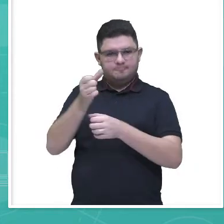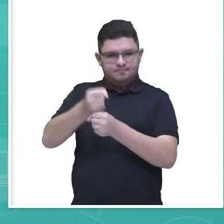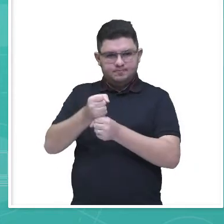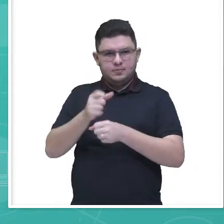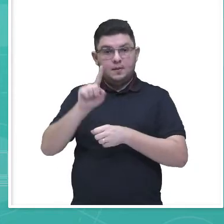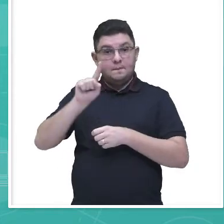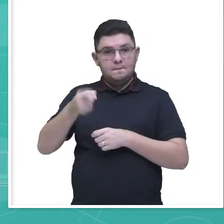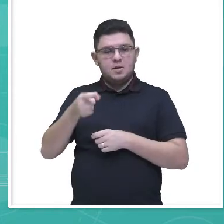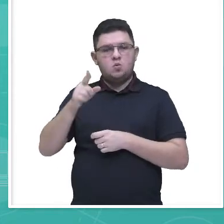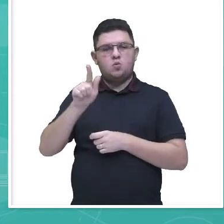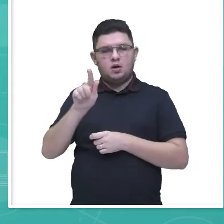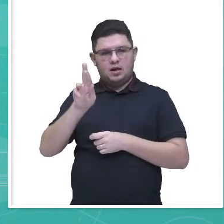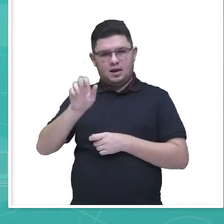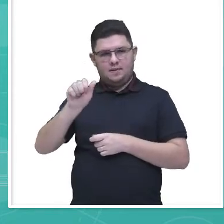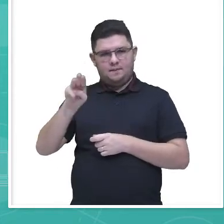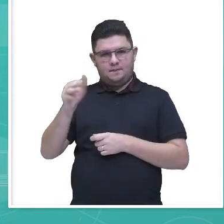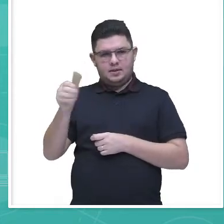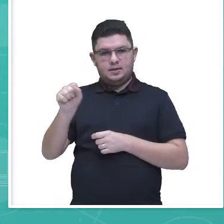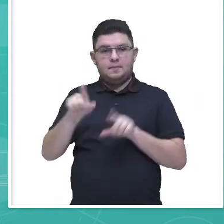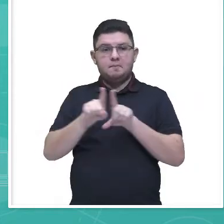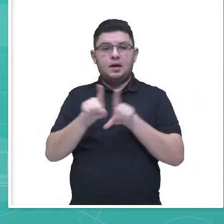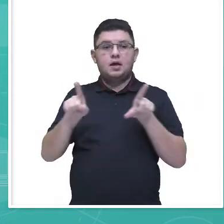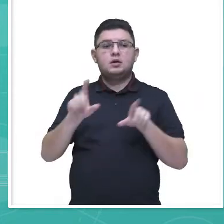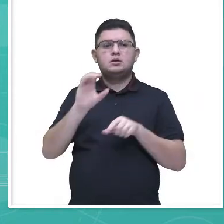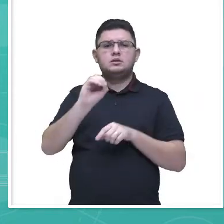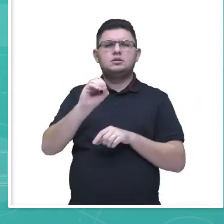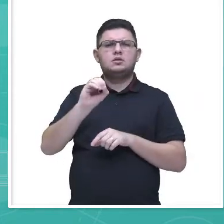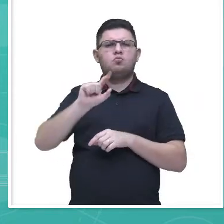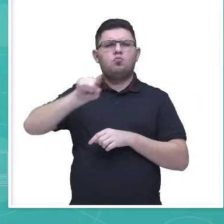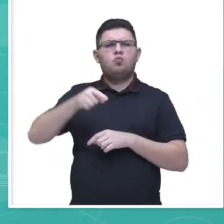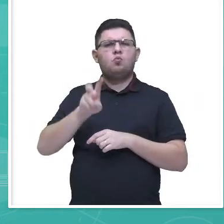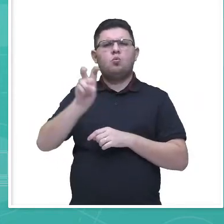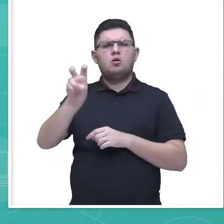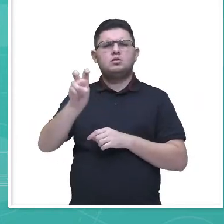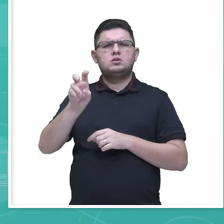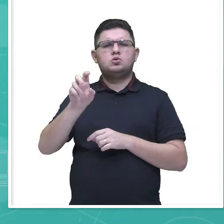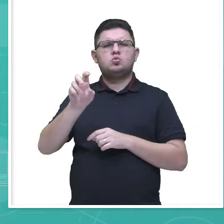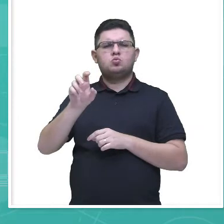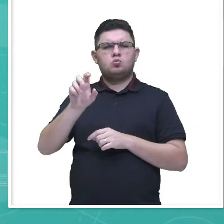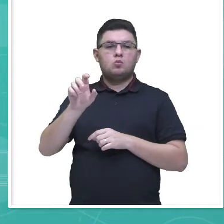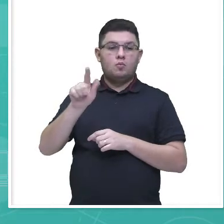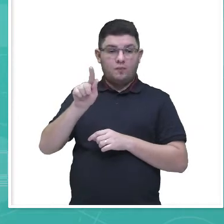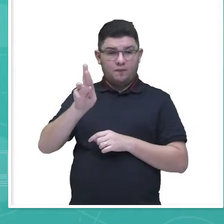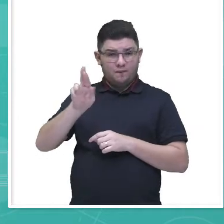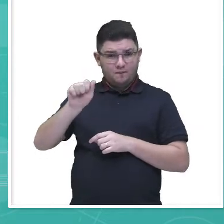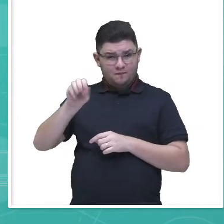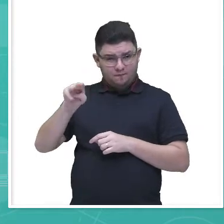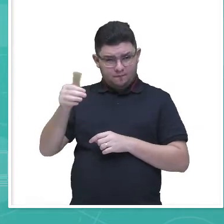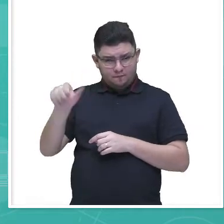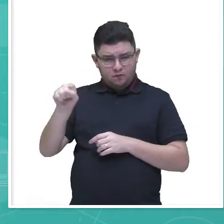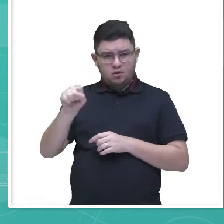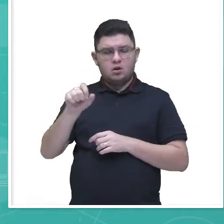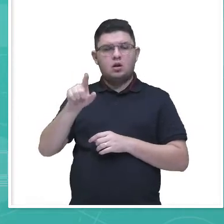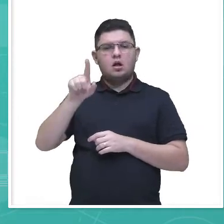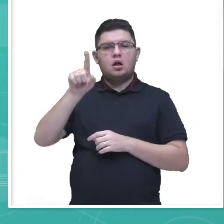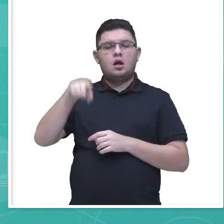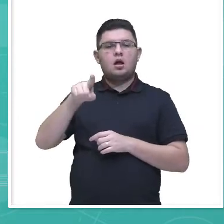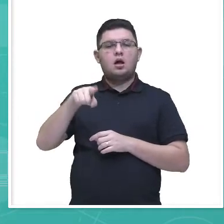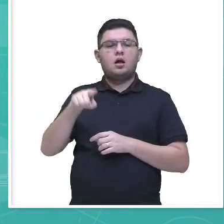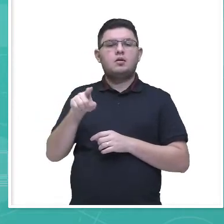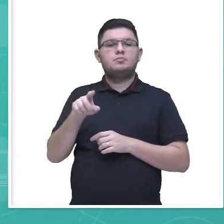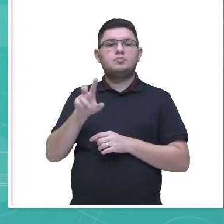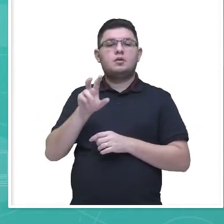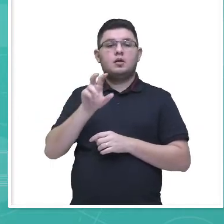E 0,5 quilos, meio quilo, né? Olha aí, meio quilo vai ser a metade aqui. Então, a gente vai ter